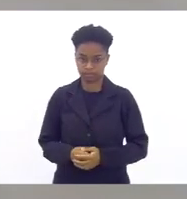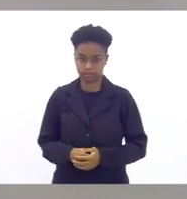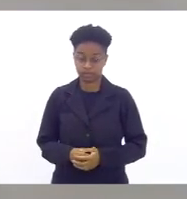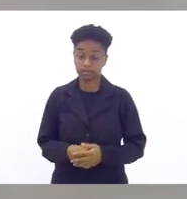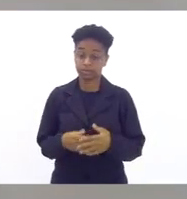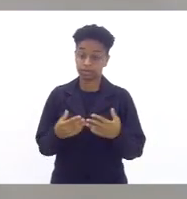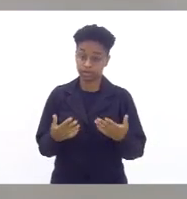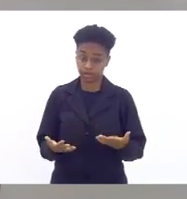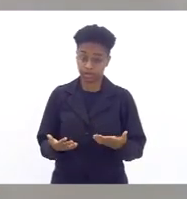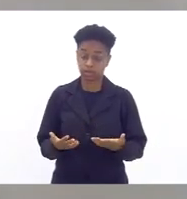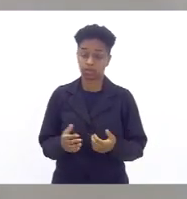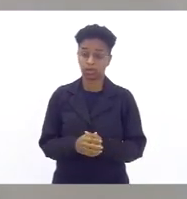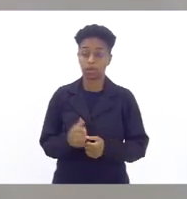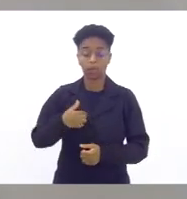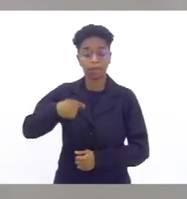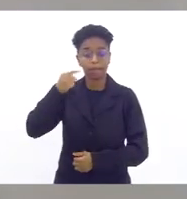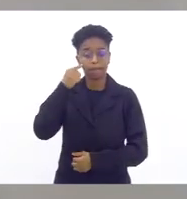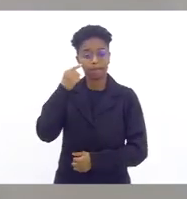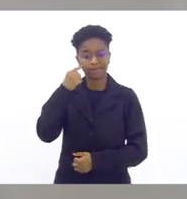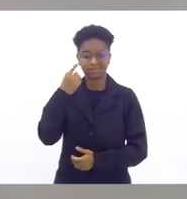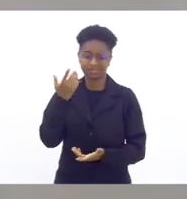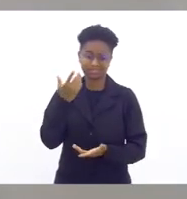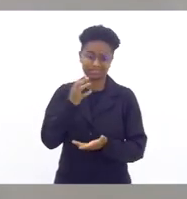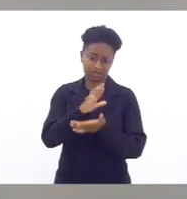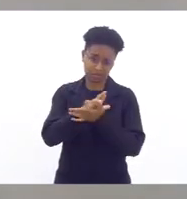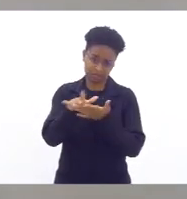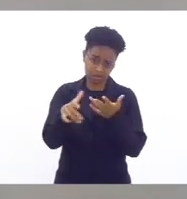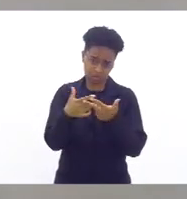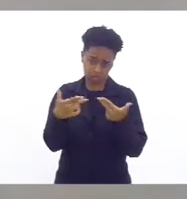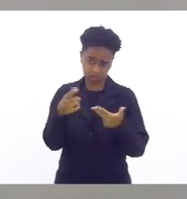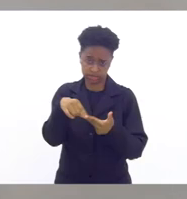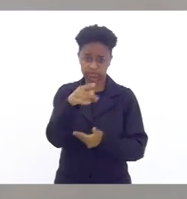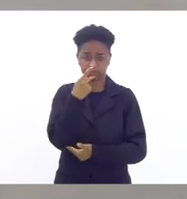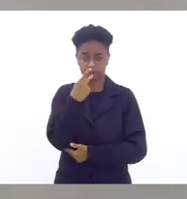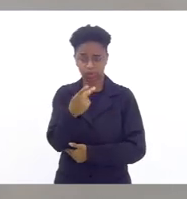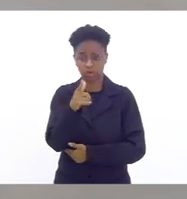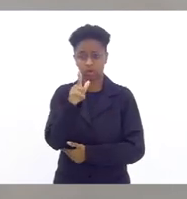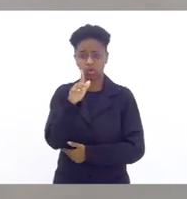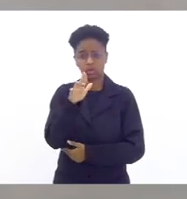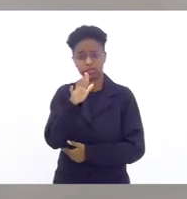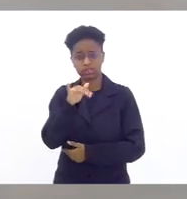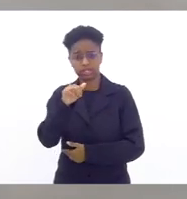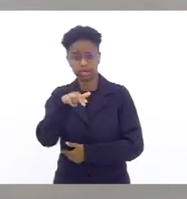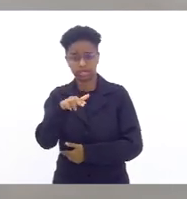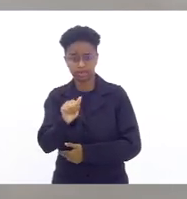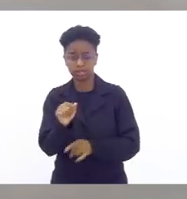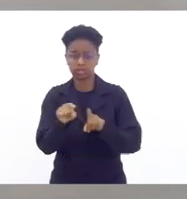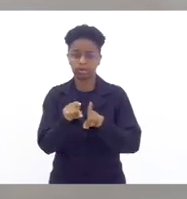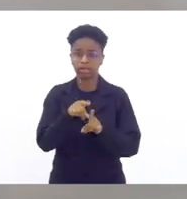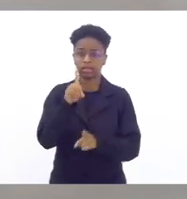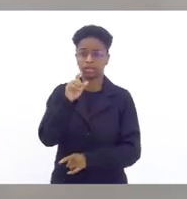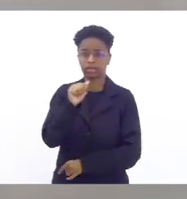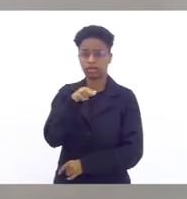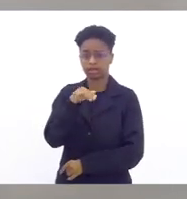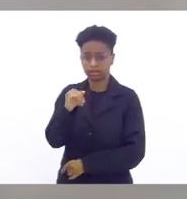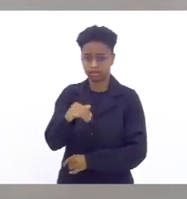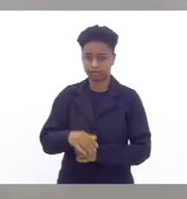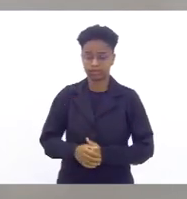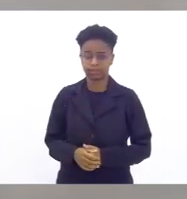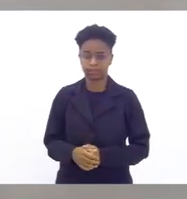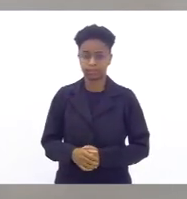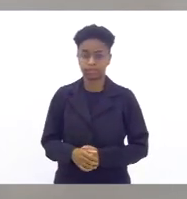pensando um pouco aqui enfim nas coisas que já foram falados que a Luciana trouxe para o Dani aqui